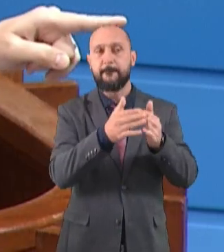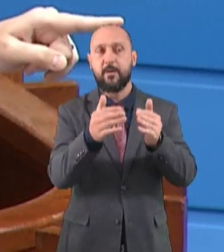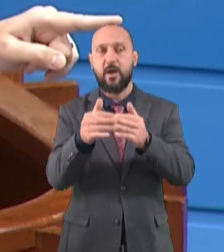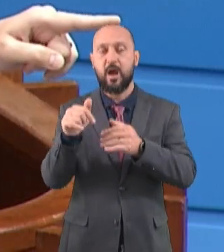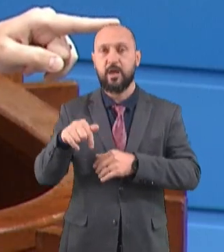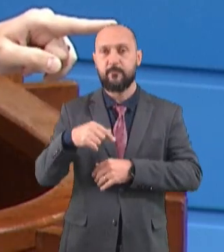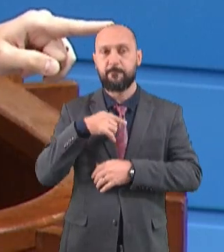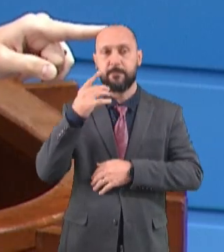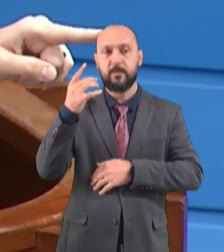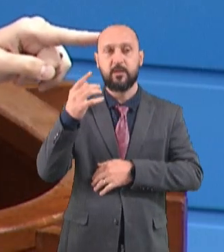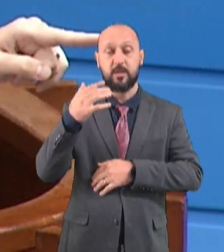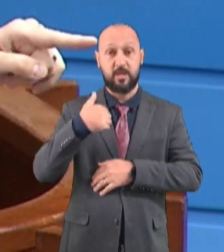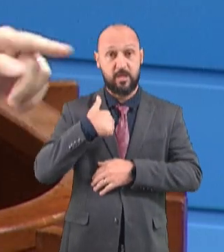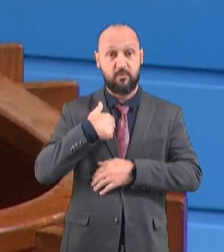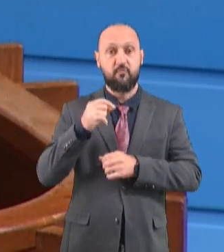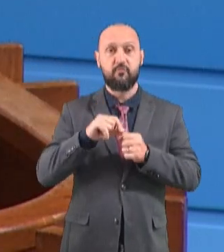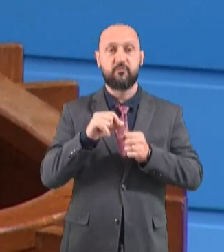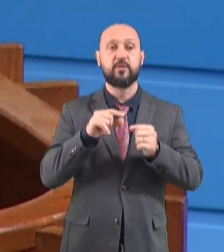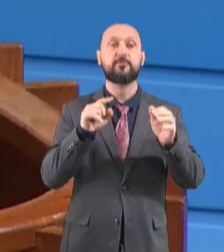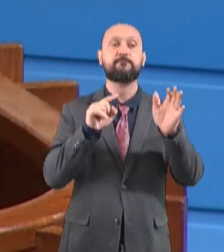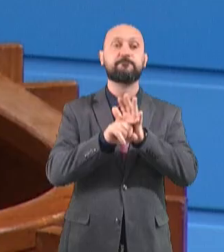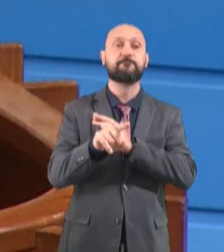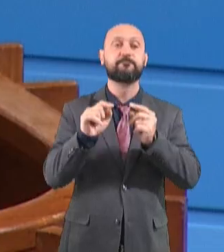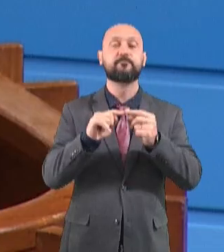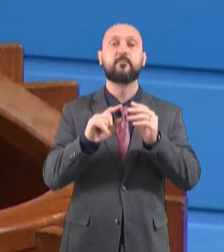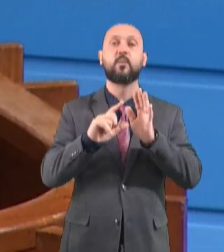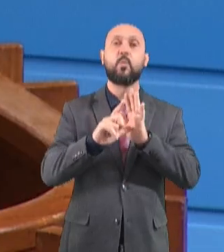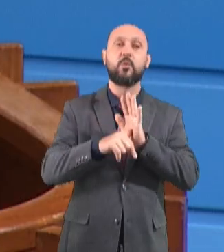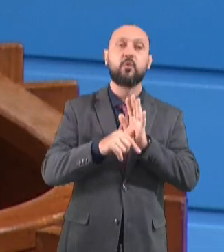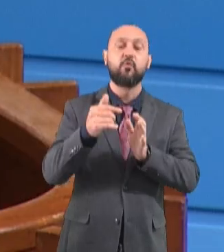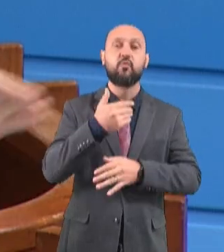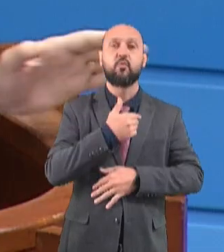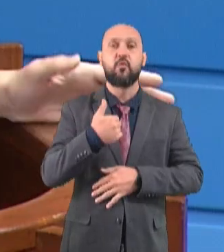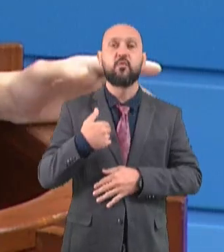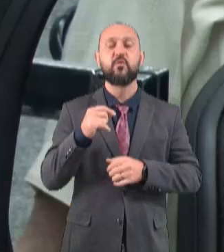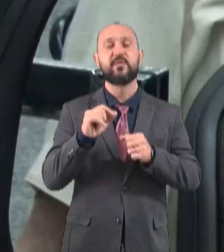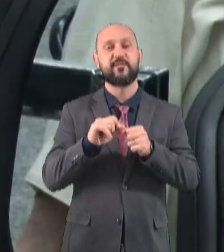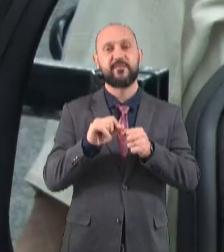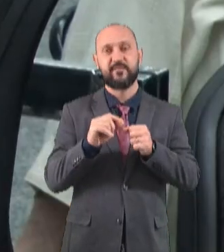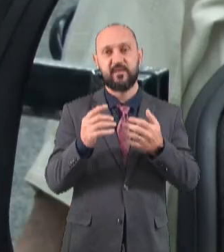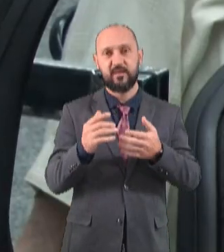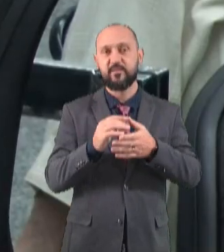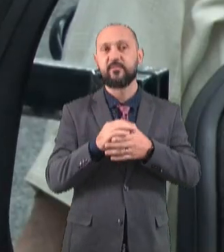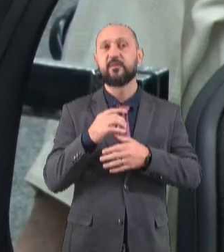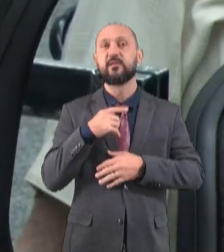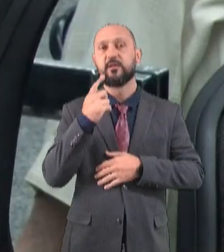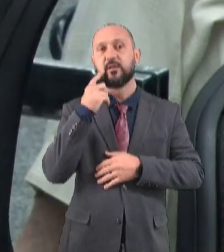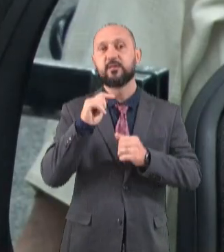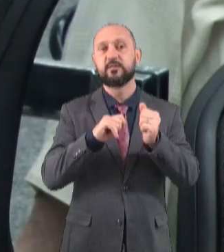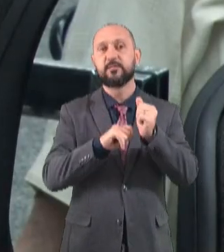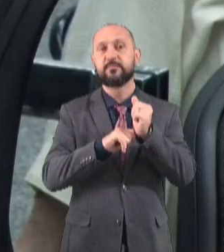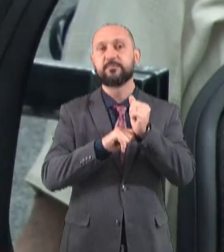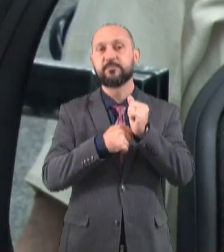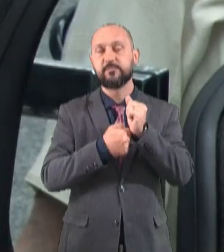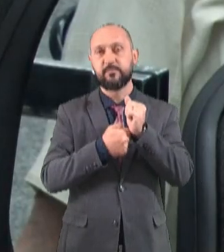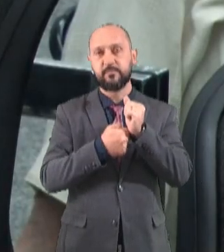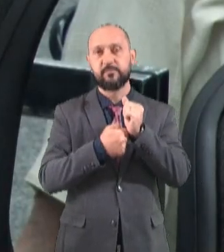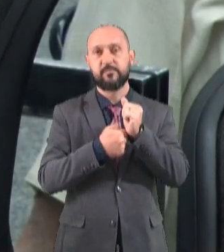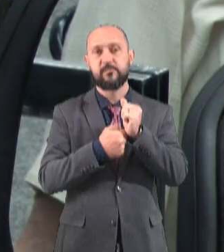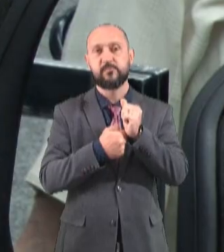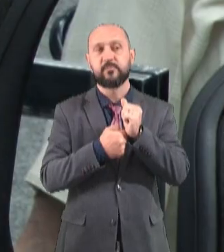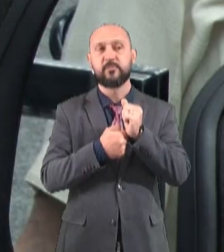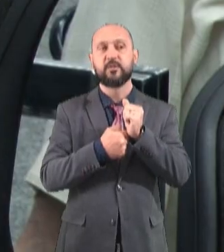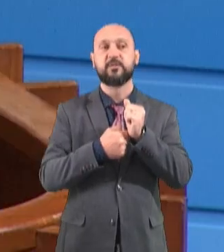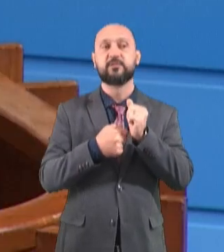esse parlamentar fez de informação, aos atrasos que o governo tem feito e tem sido bloqueado